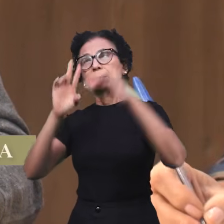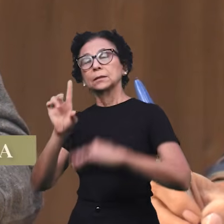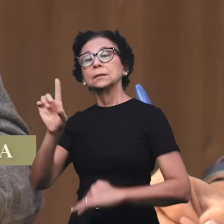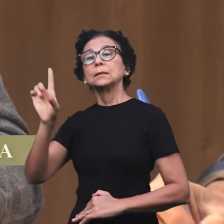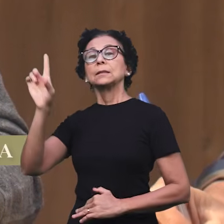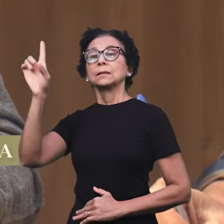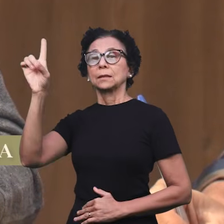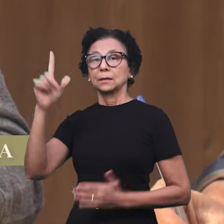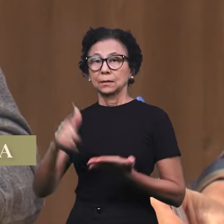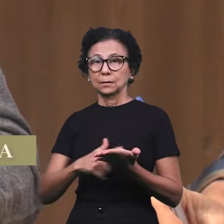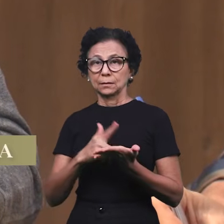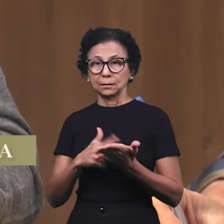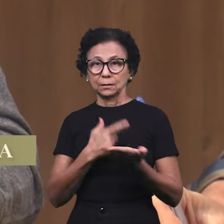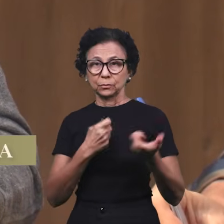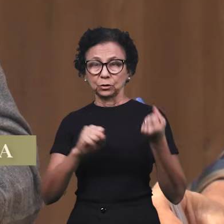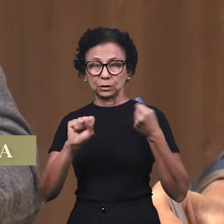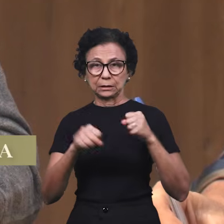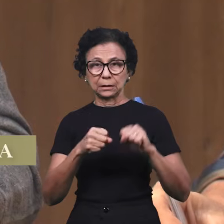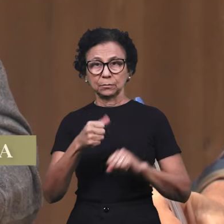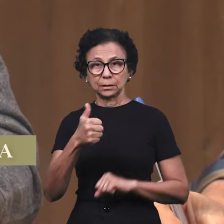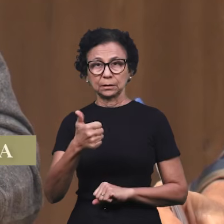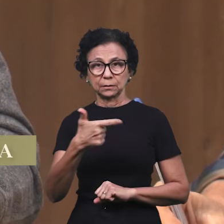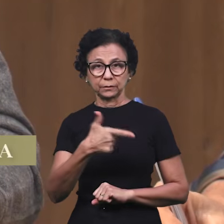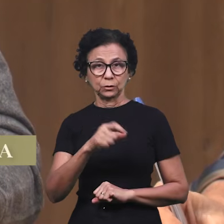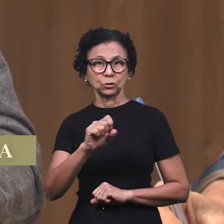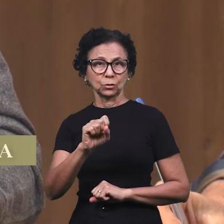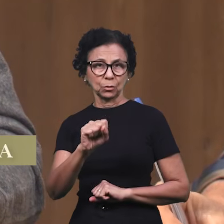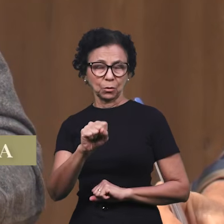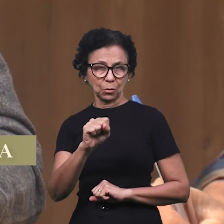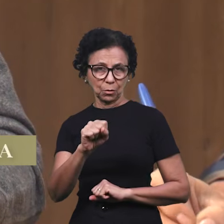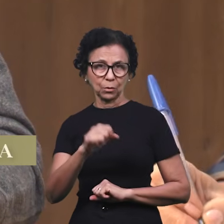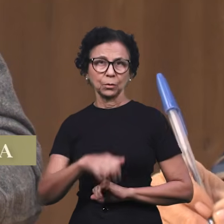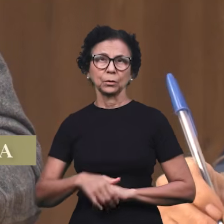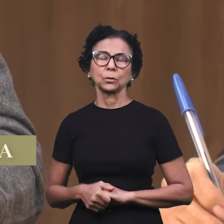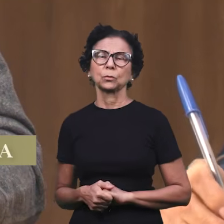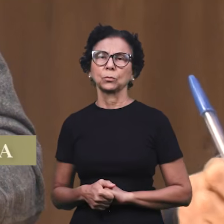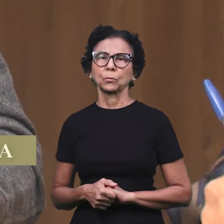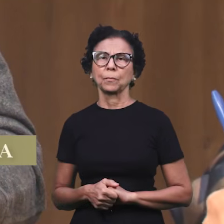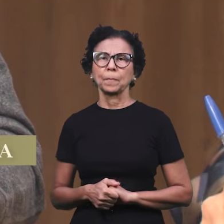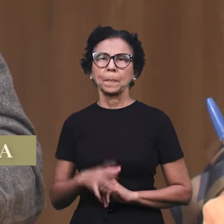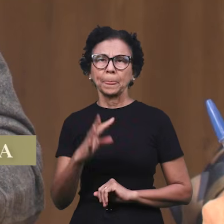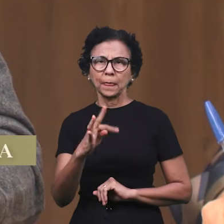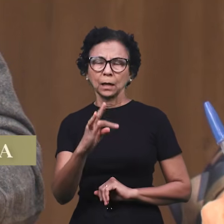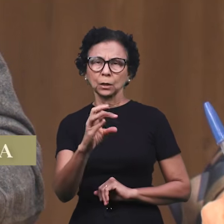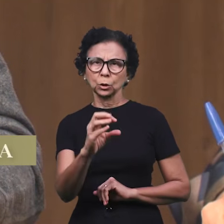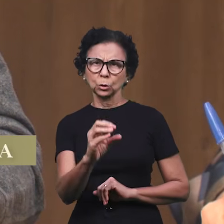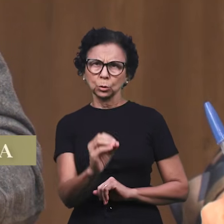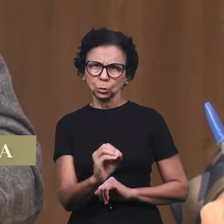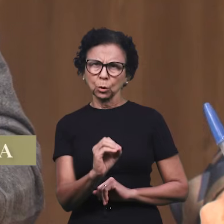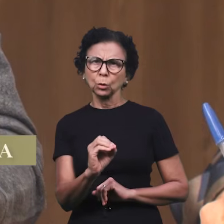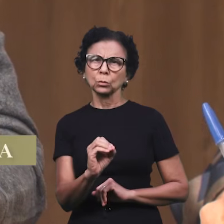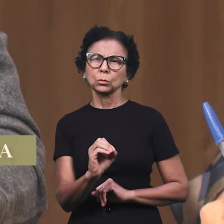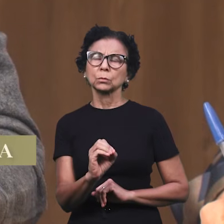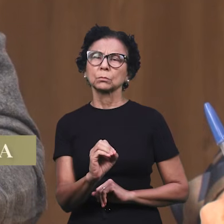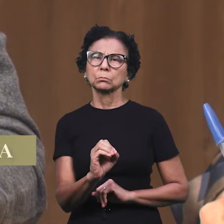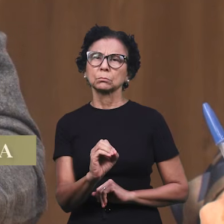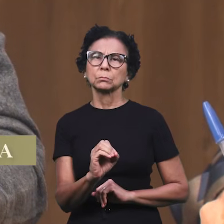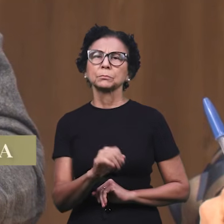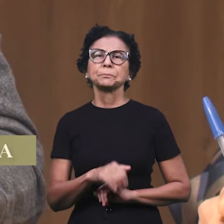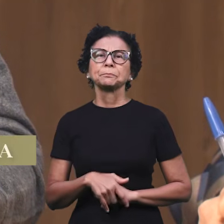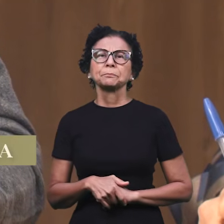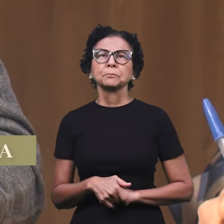fotografia de uma família feliz. Né? A fotografia de uma família feliz, mas sob uma